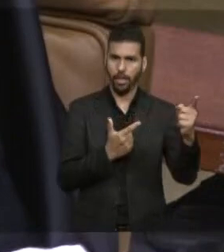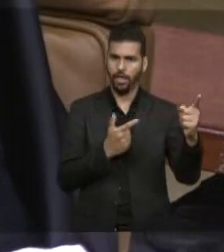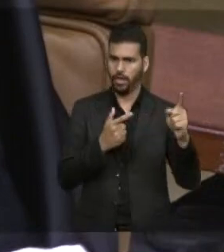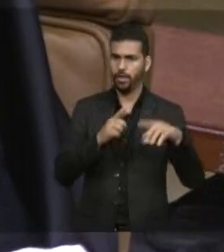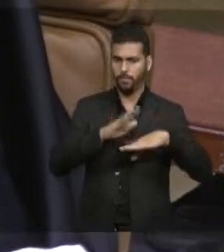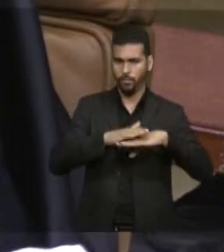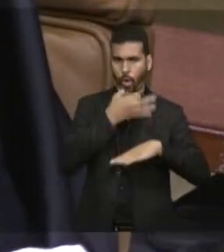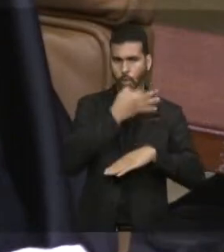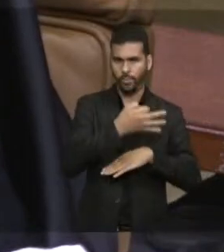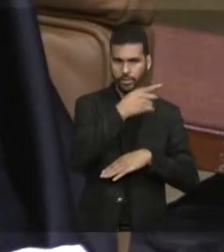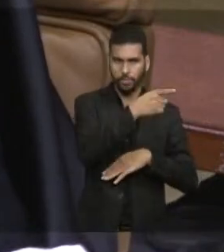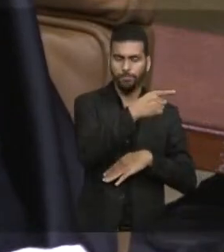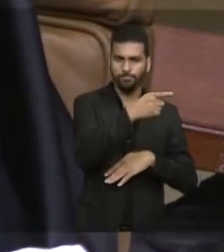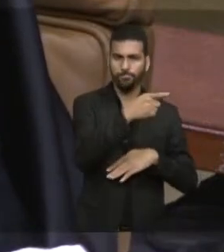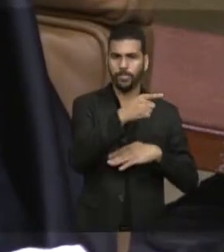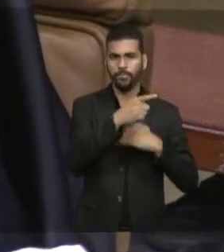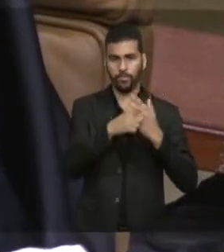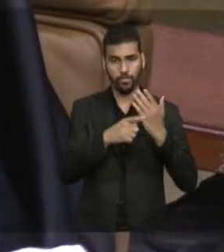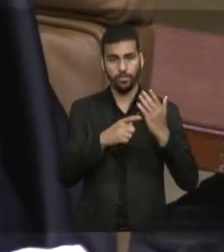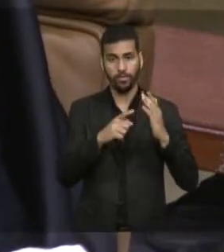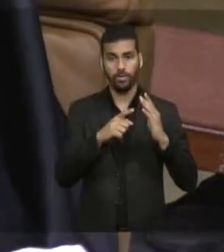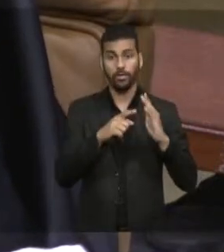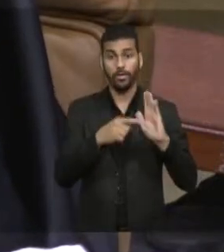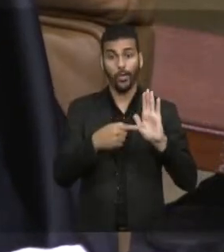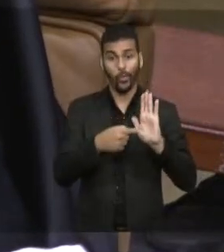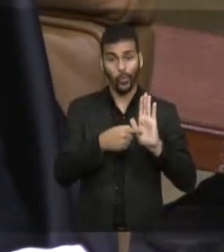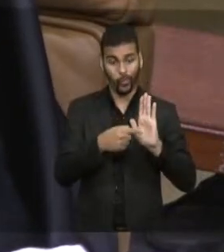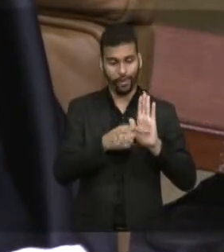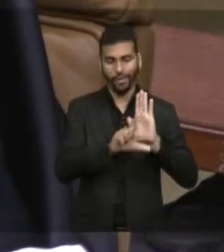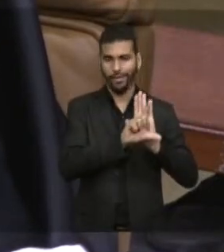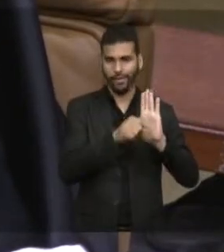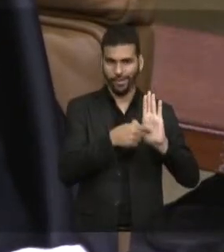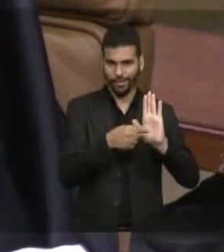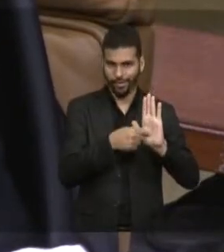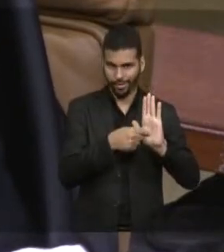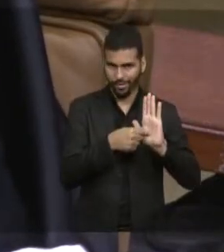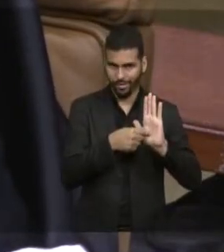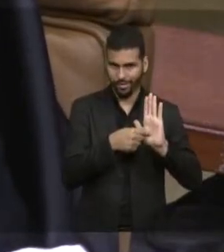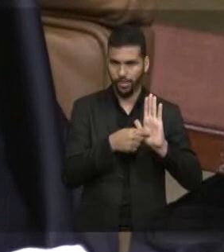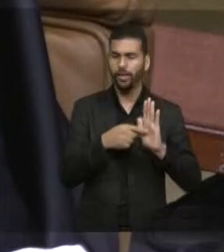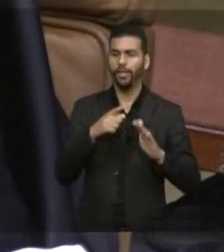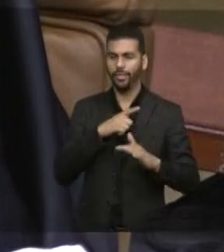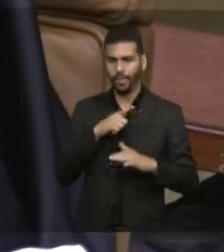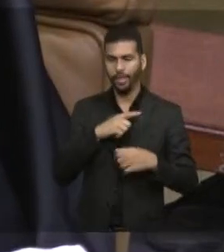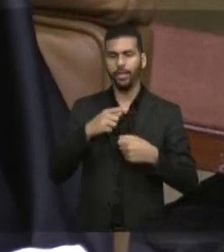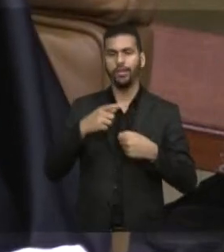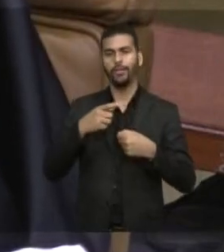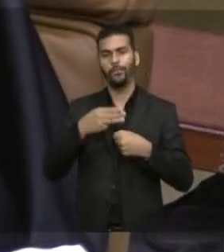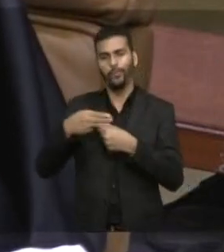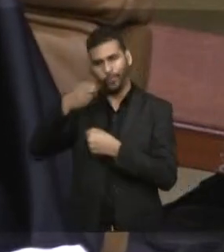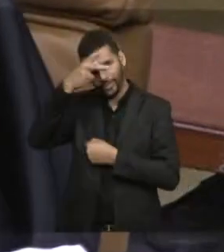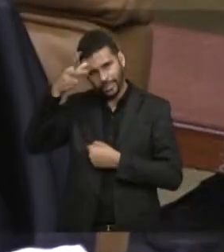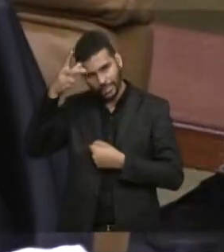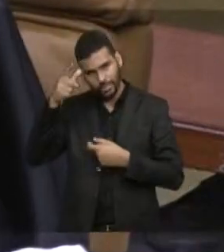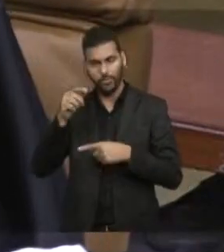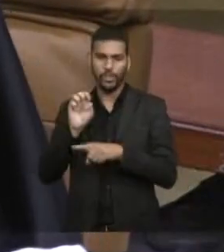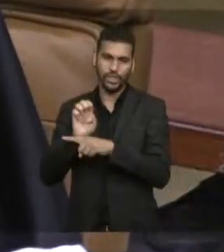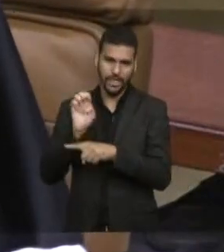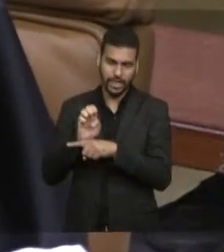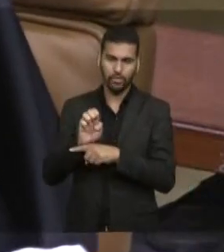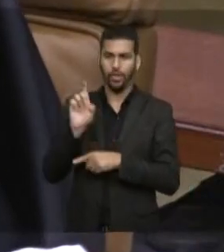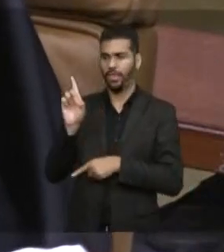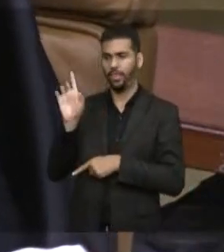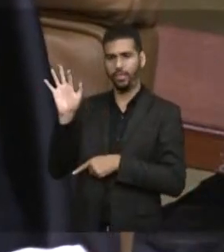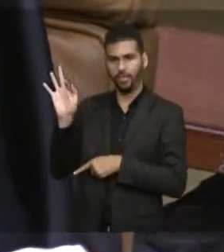Paulista da competência concorrente de União estados e Distrito Federal para legislar